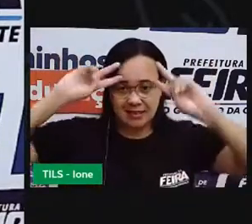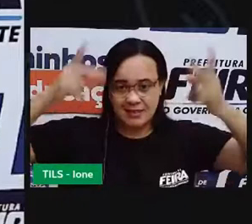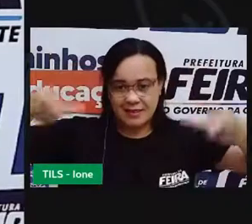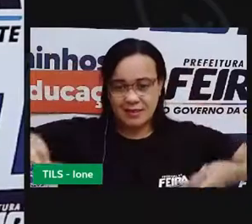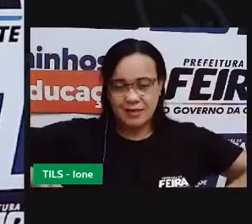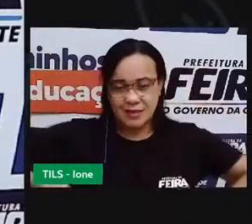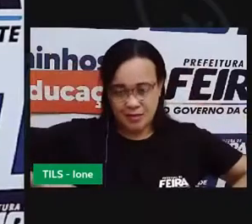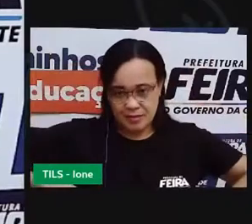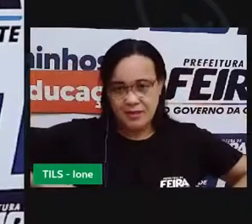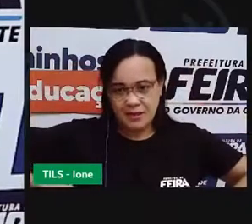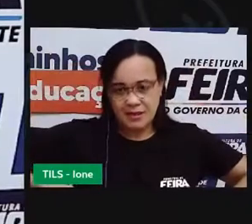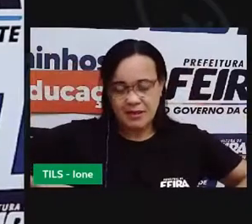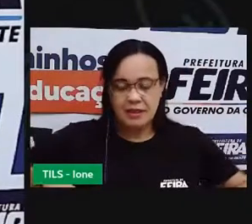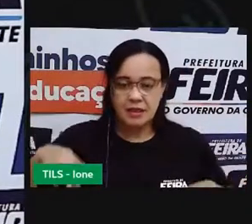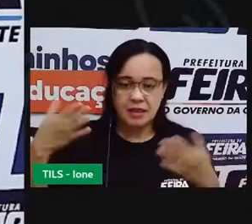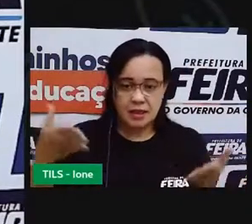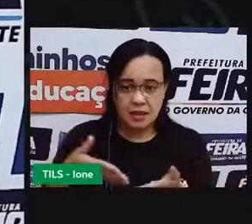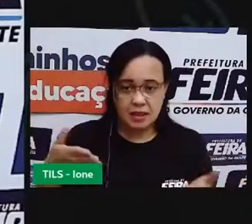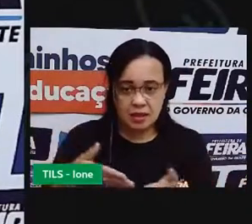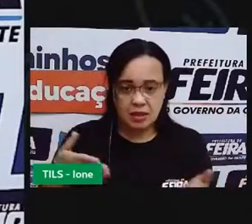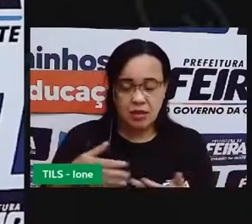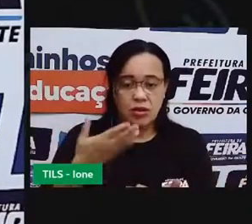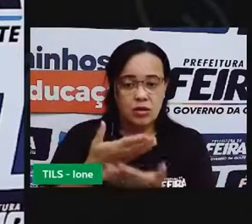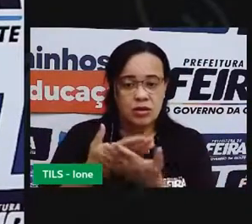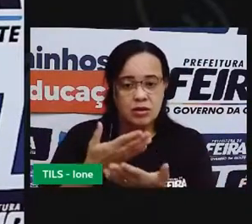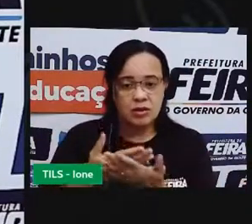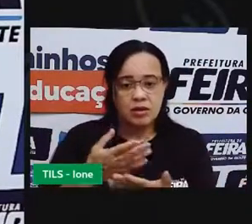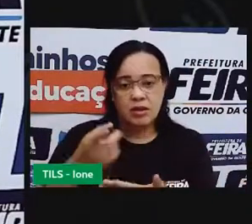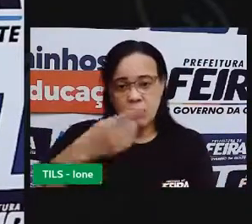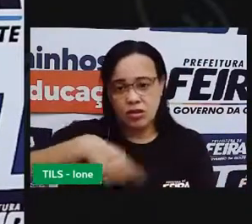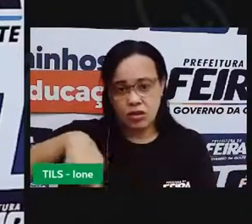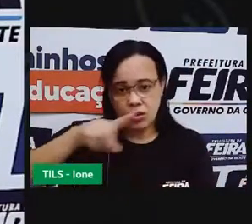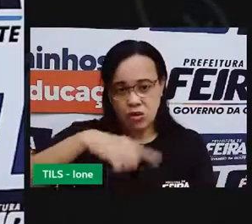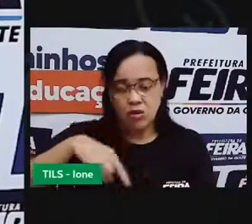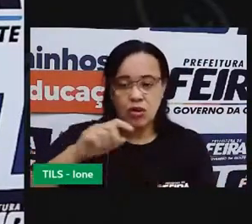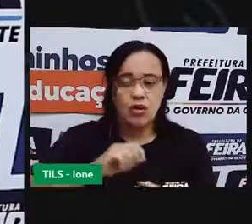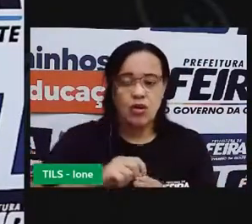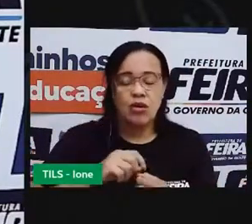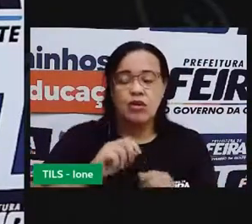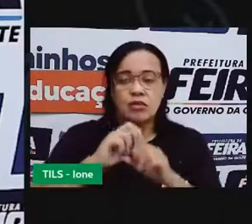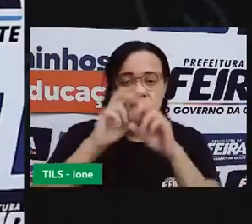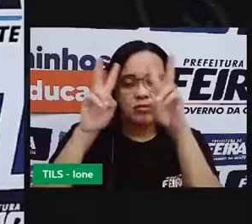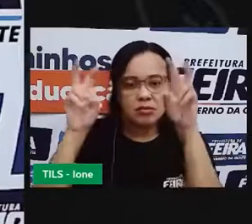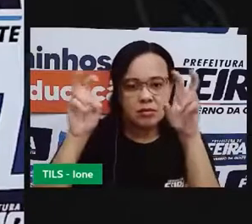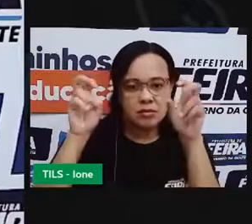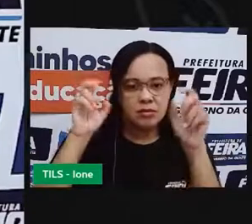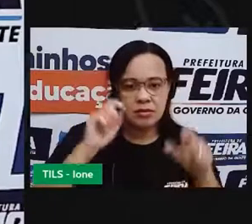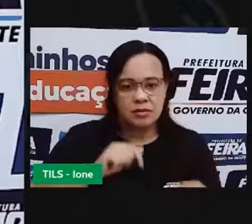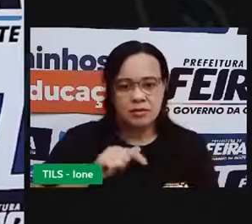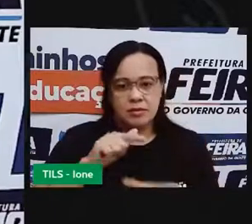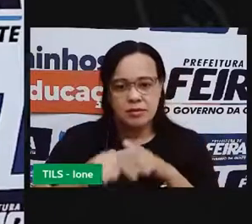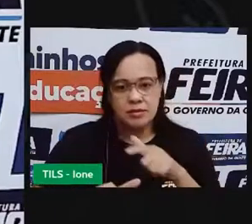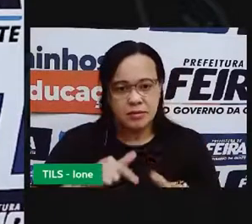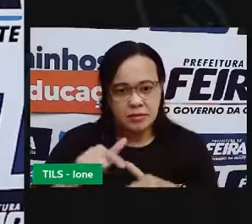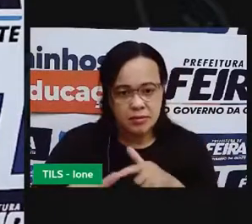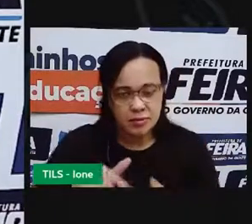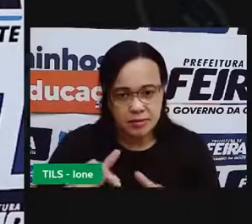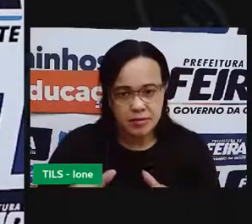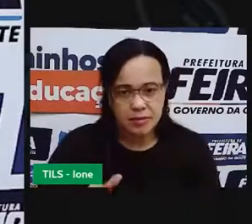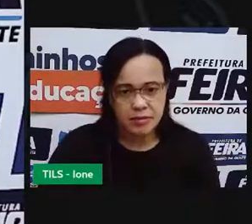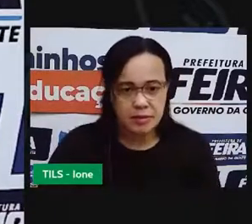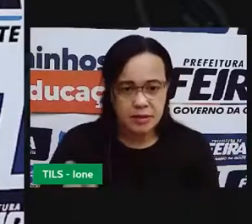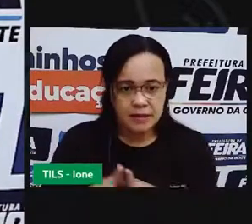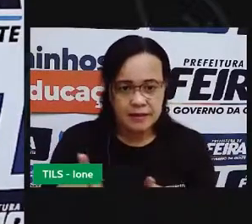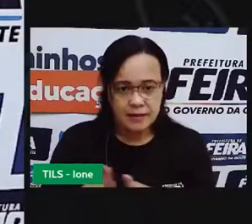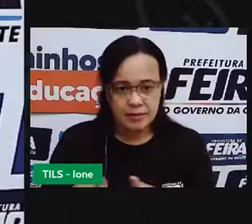Nessa aula de Ciências Humanas, a gente vai falar sobre trabalhos, sobre profissões e também a gente